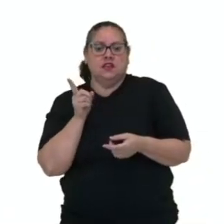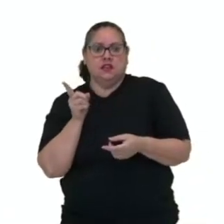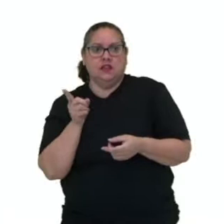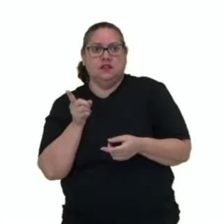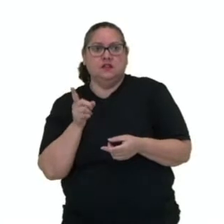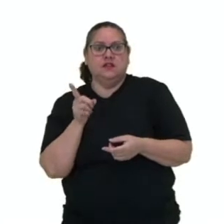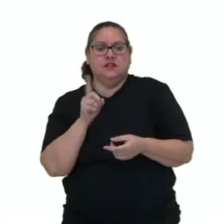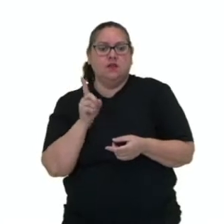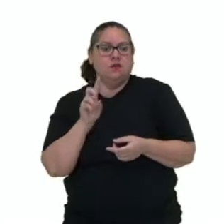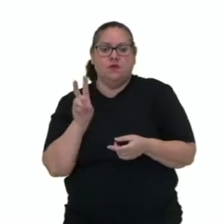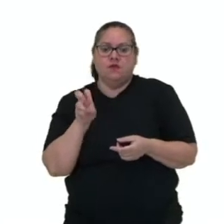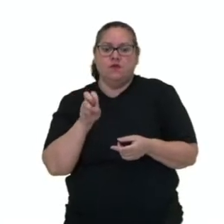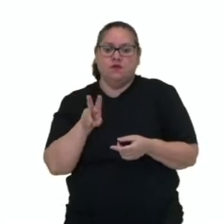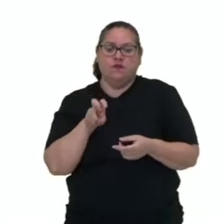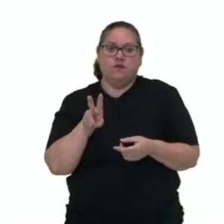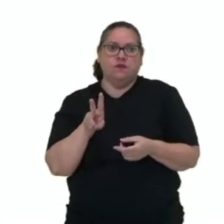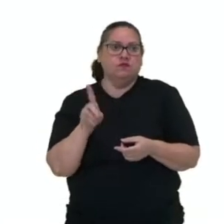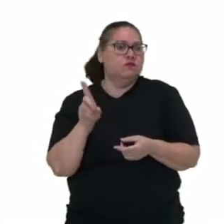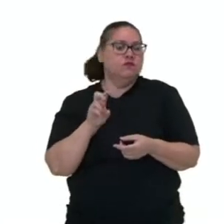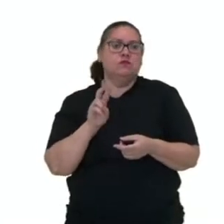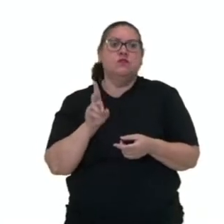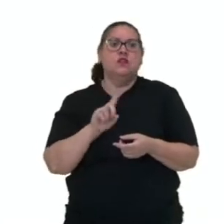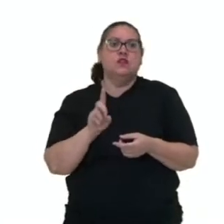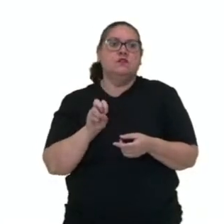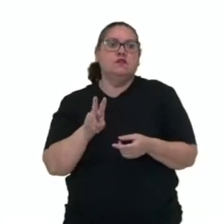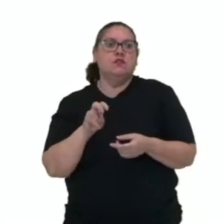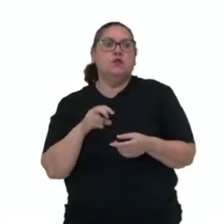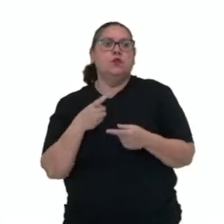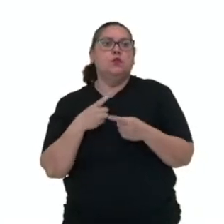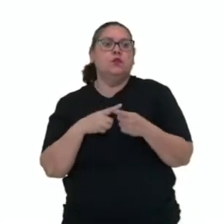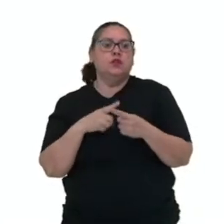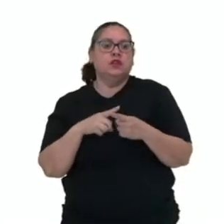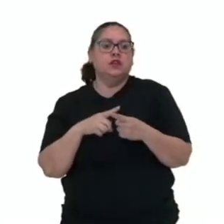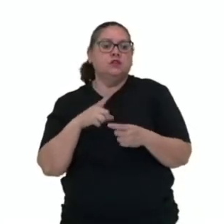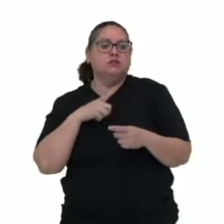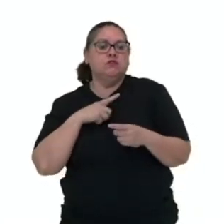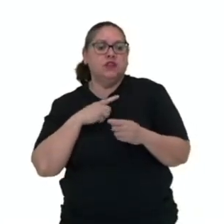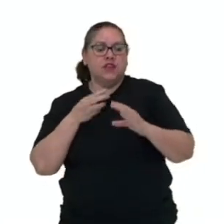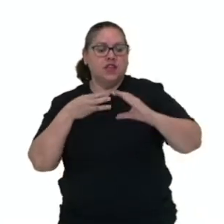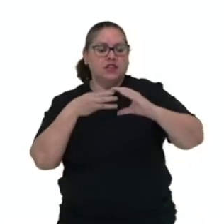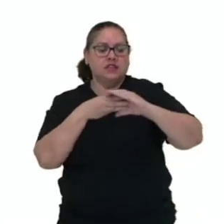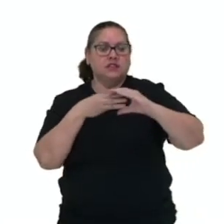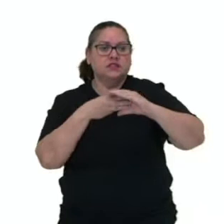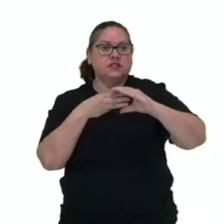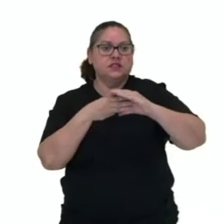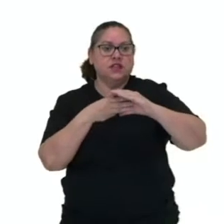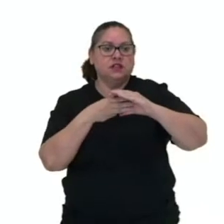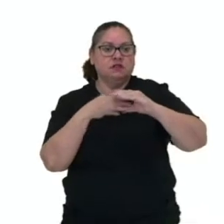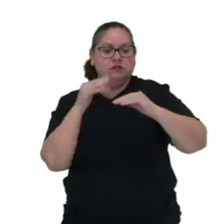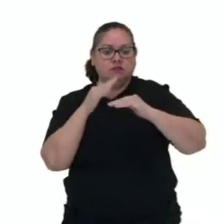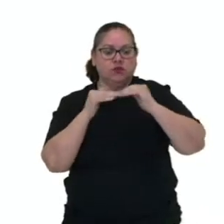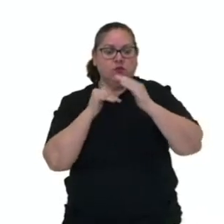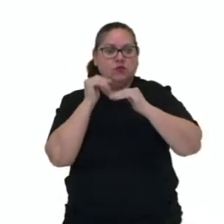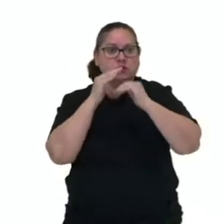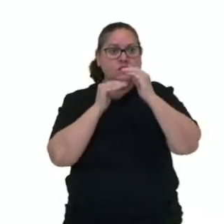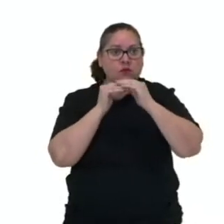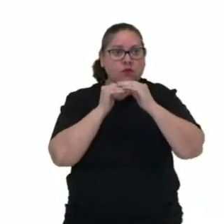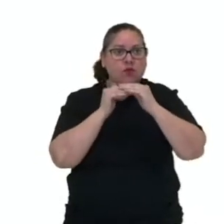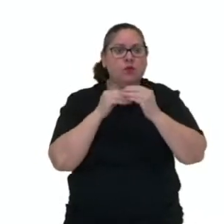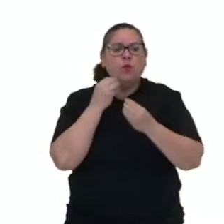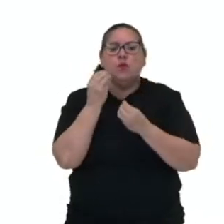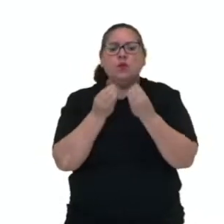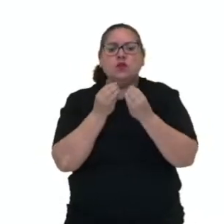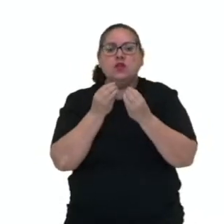não são seres vivos, por não possuírem células em sua composição, o